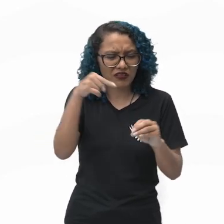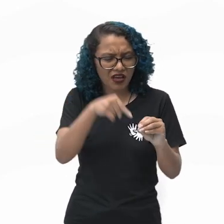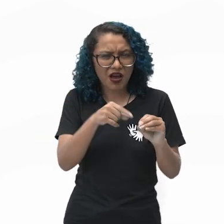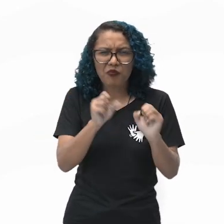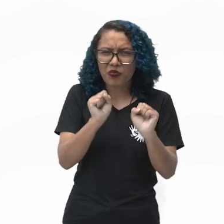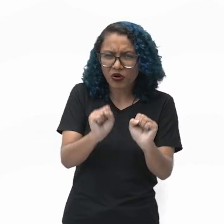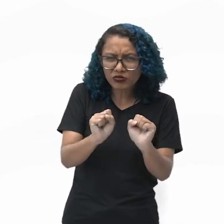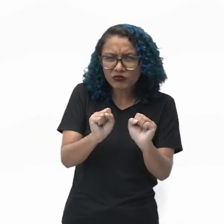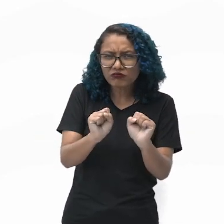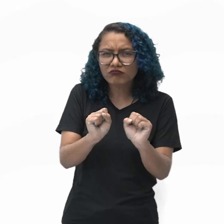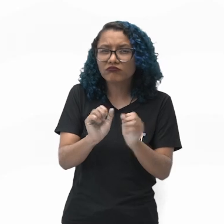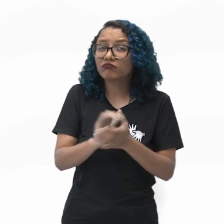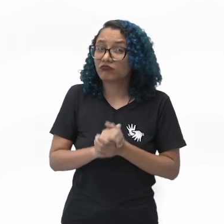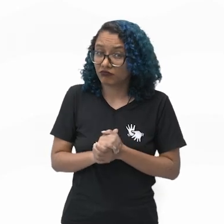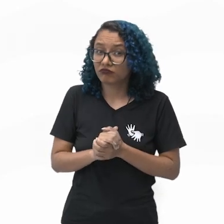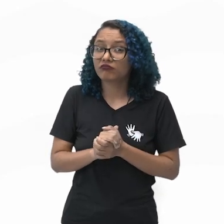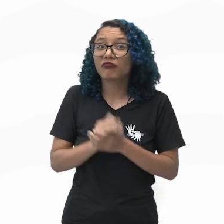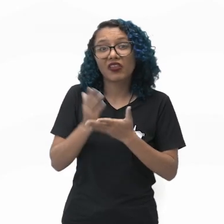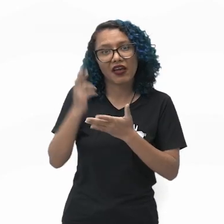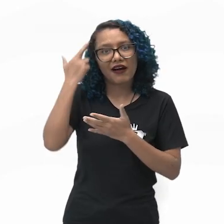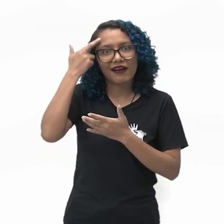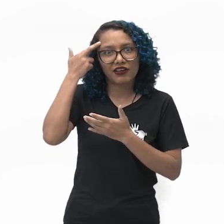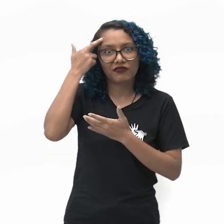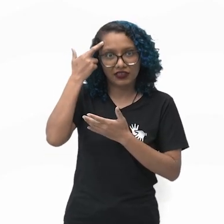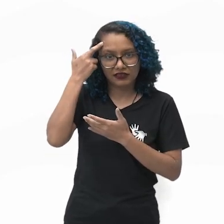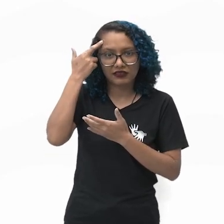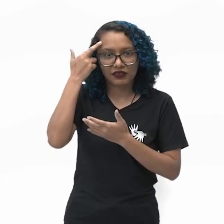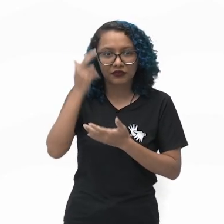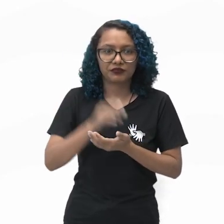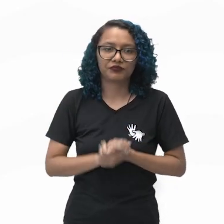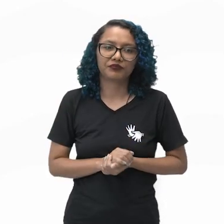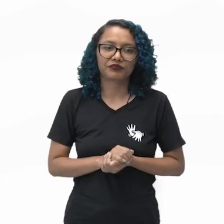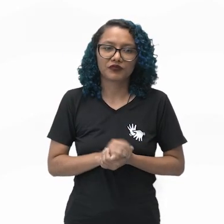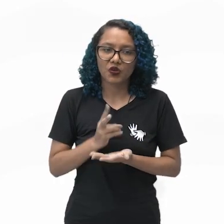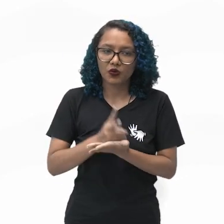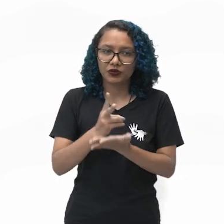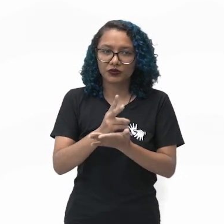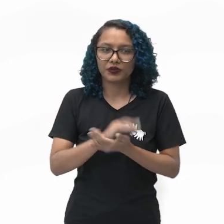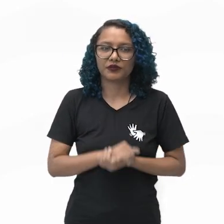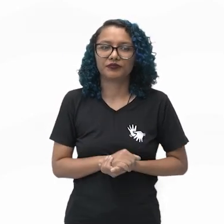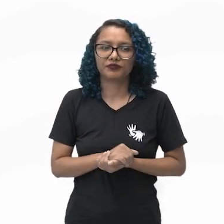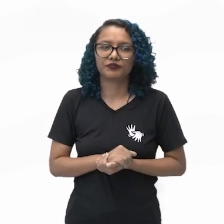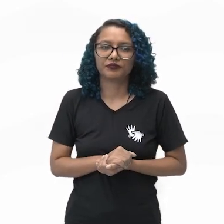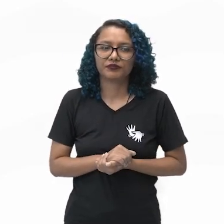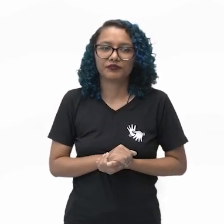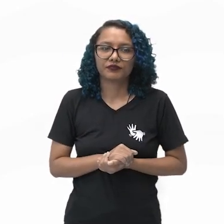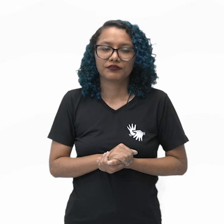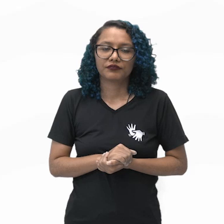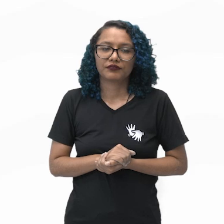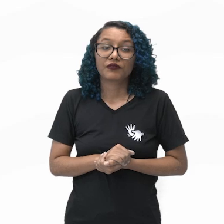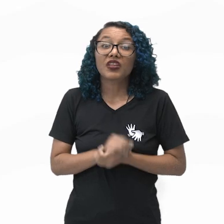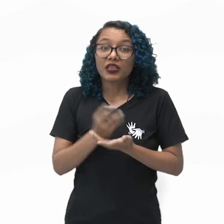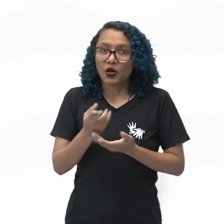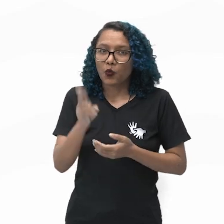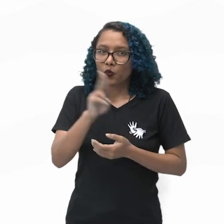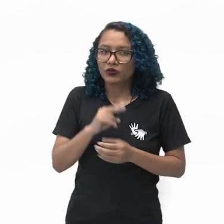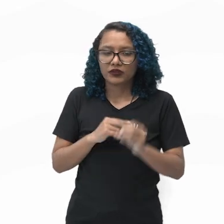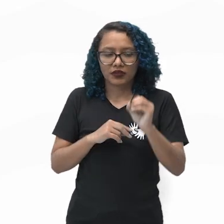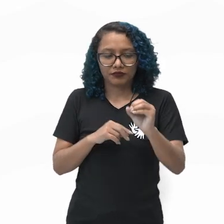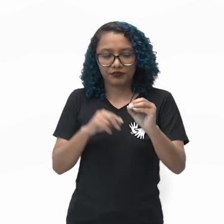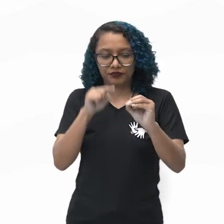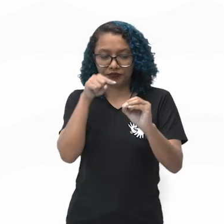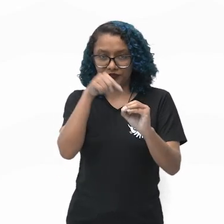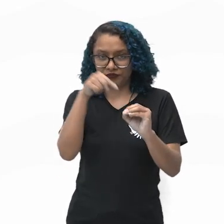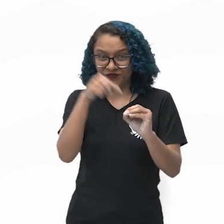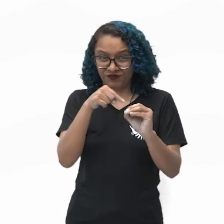Então, note que a gente tem a continuidade aí da reflexão. Então, com as sementes,